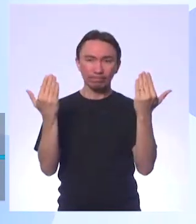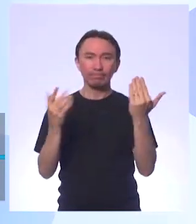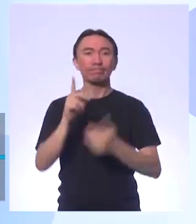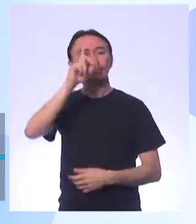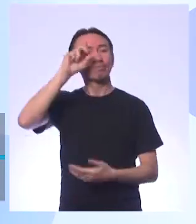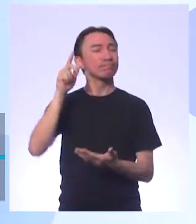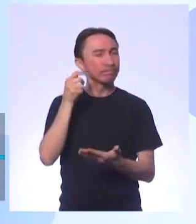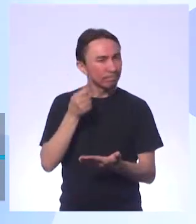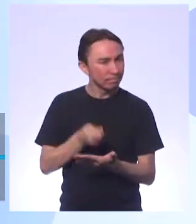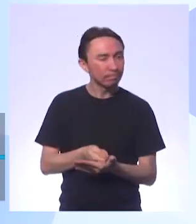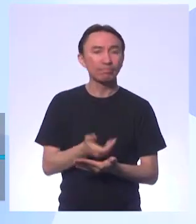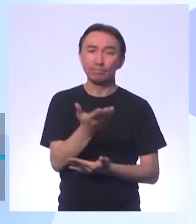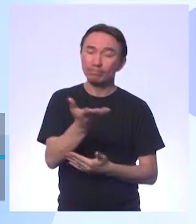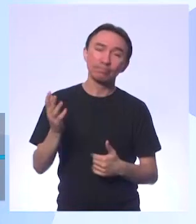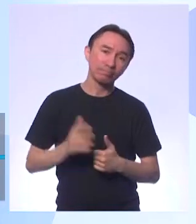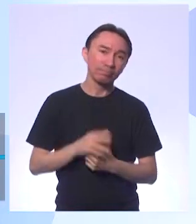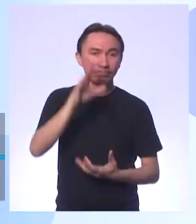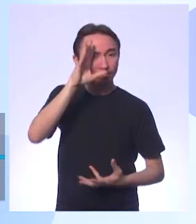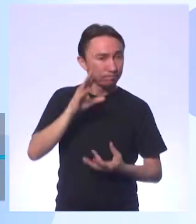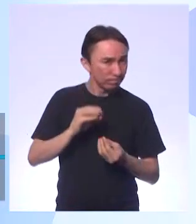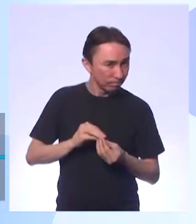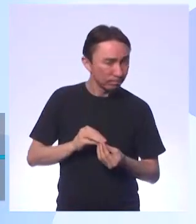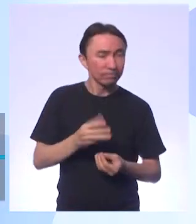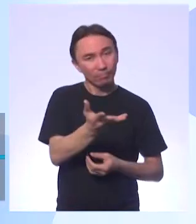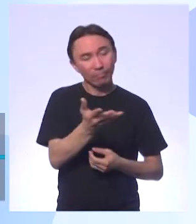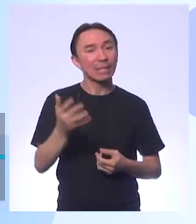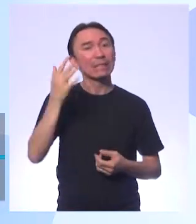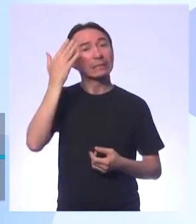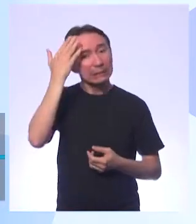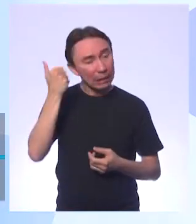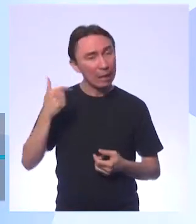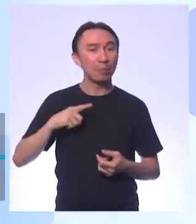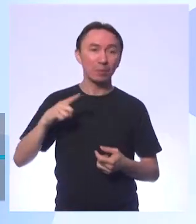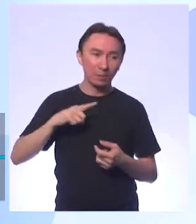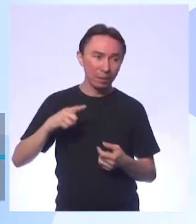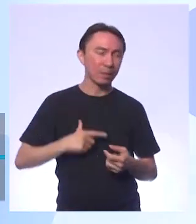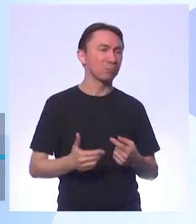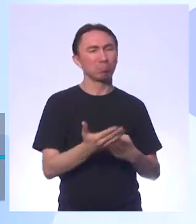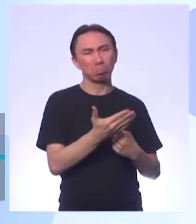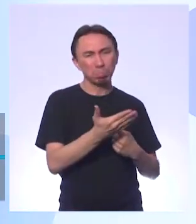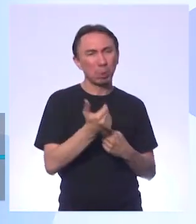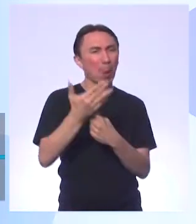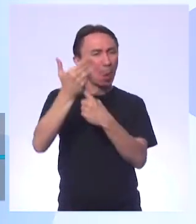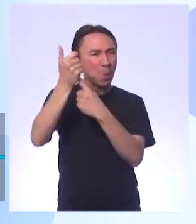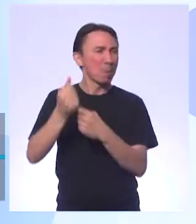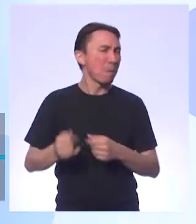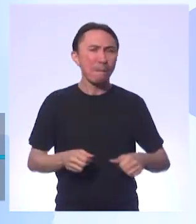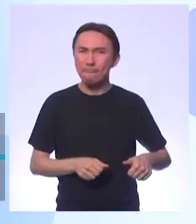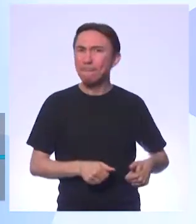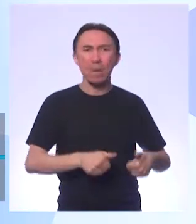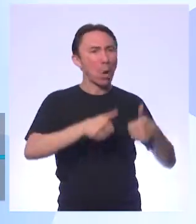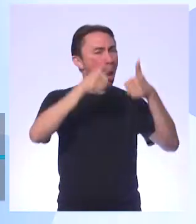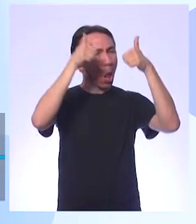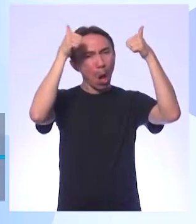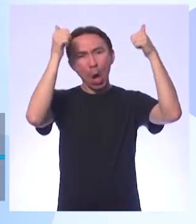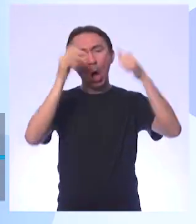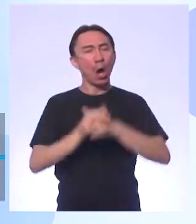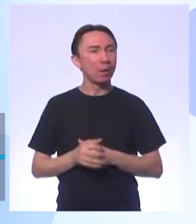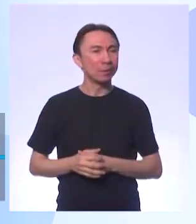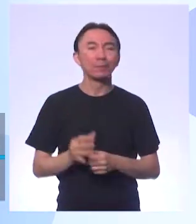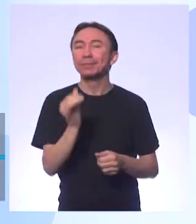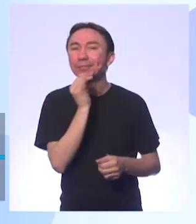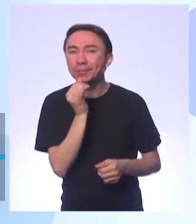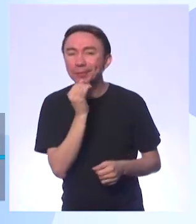tecnológico, humanístico também para as pessoas na Revolução Industrial. Tudo que nós temos hoje, por exemplo, essa aula que está